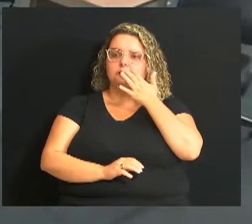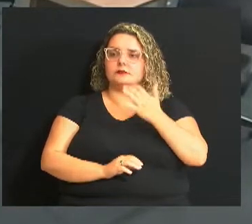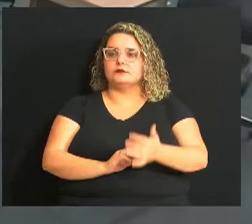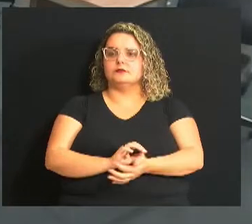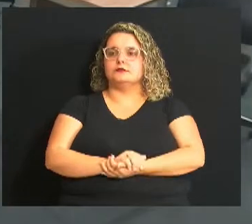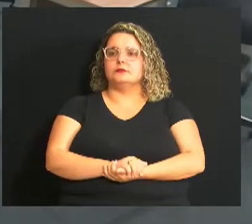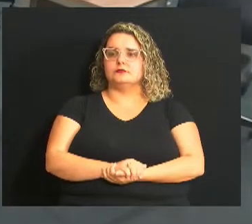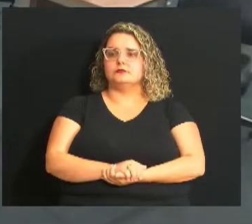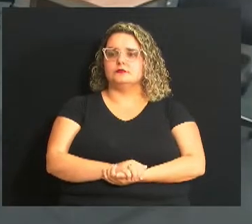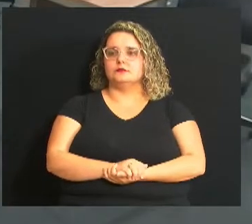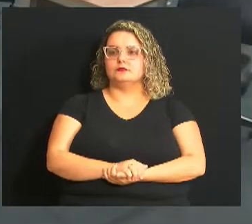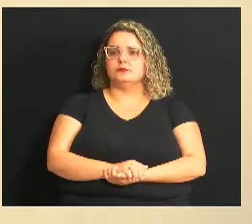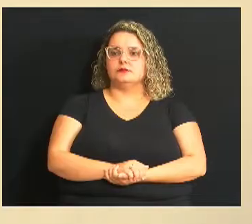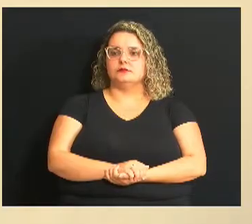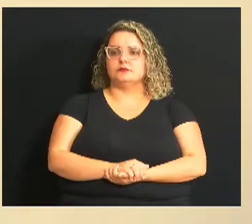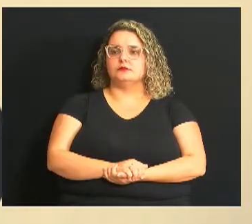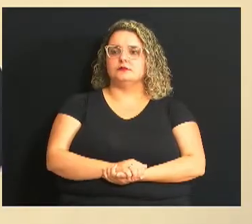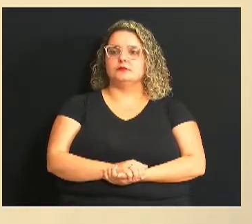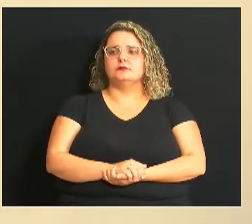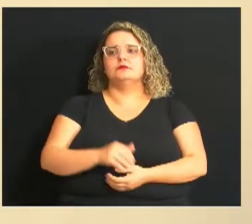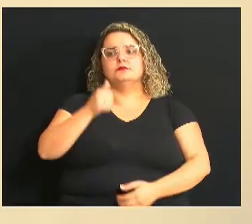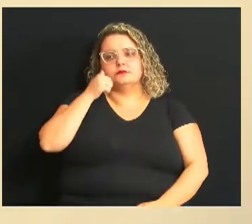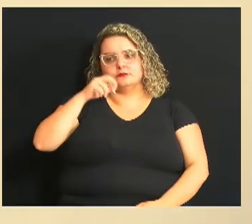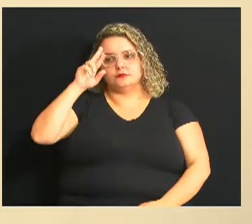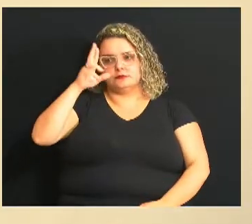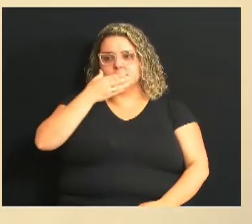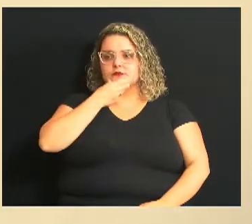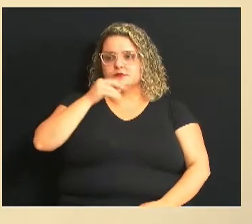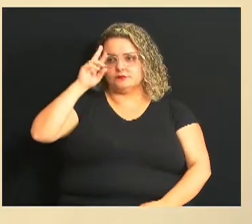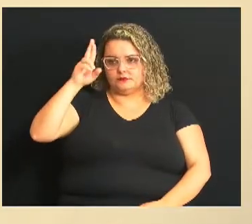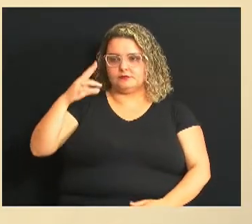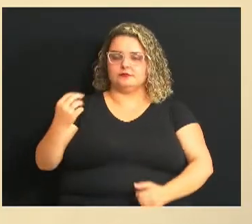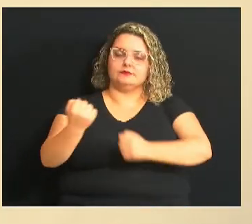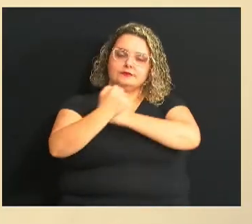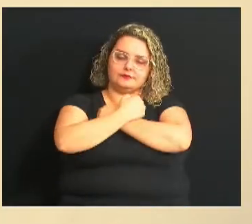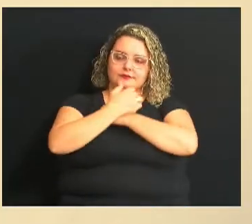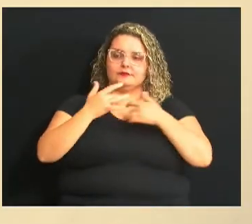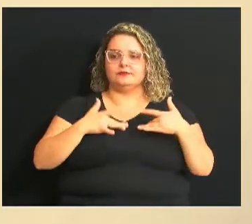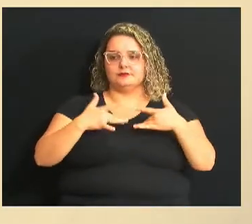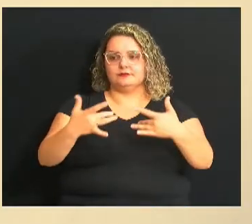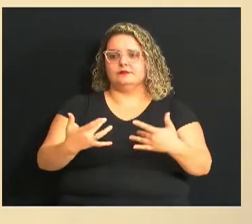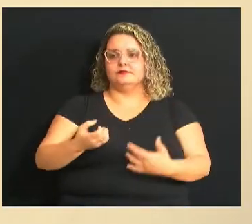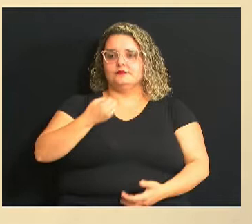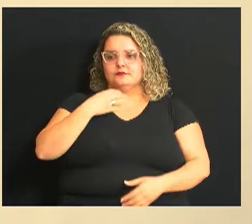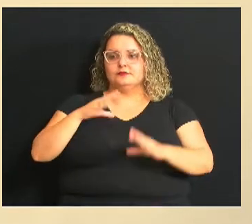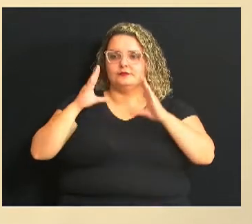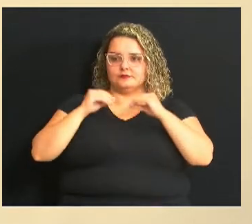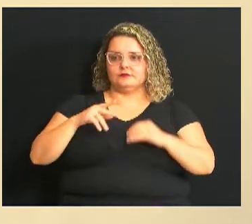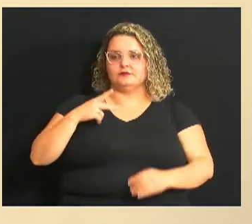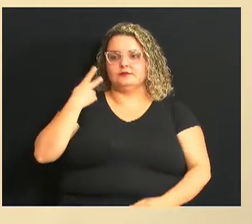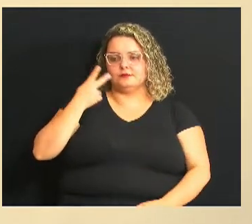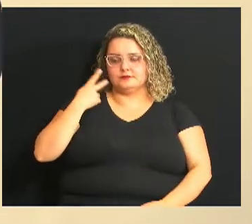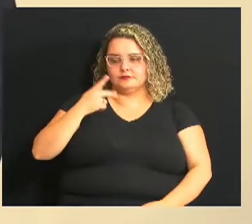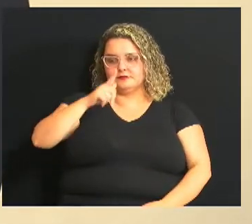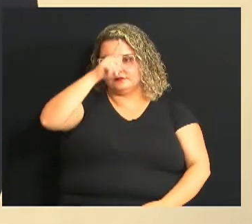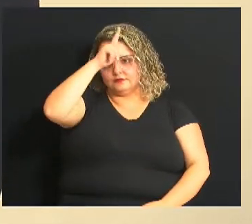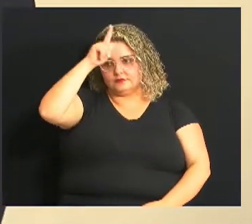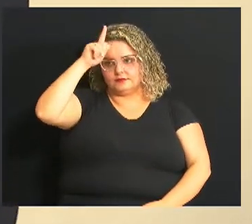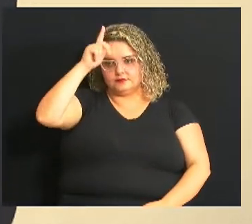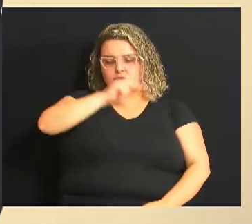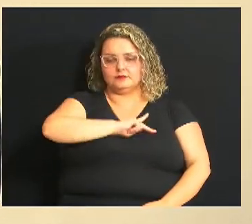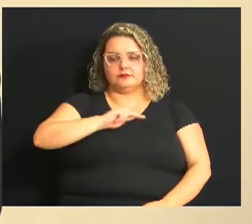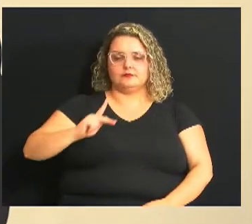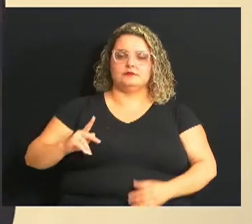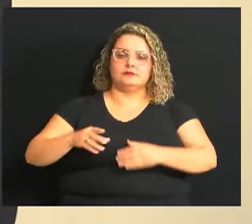Senhoras e senhores, nosso boa noite, abraço solidário. Em nome do vereador Gustavo Peta, cumprimento os